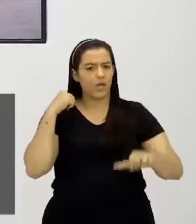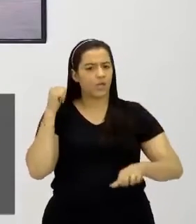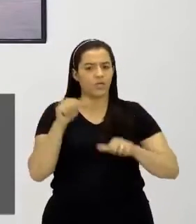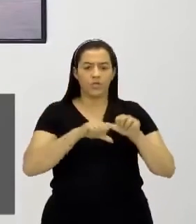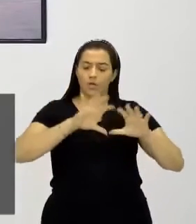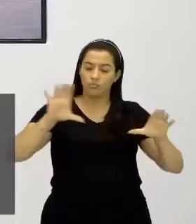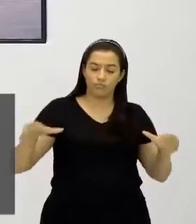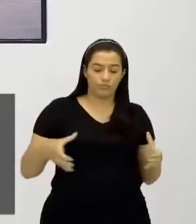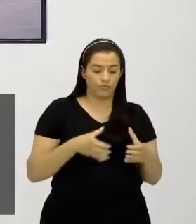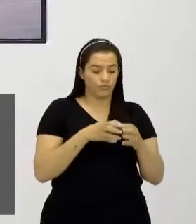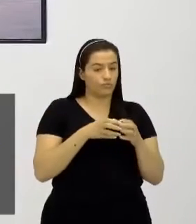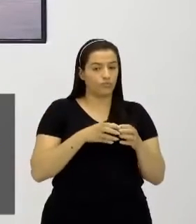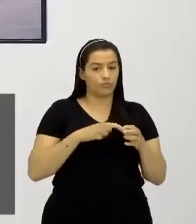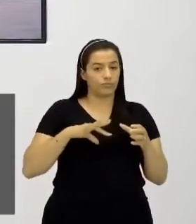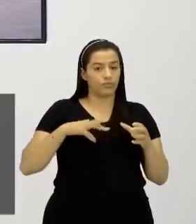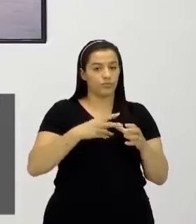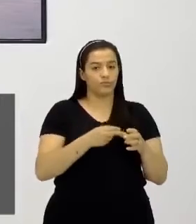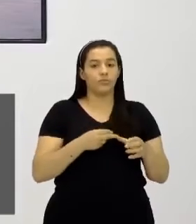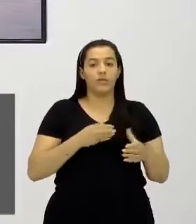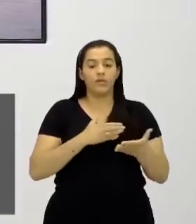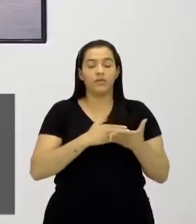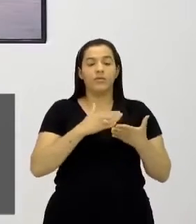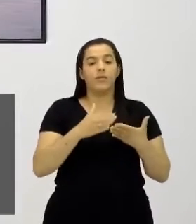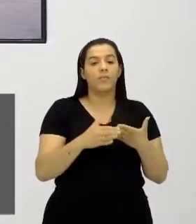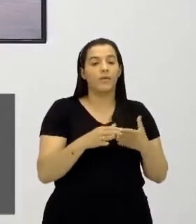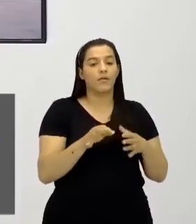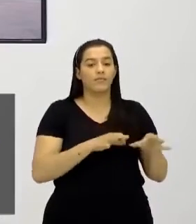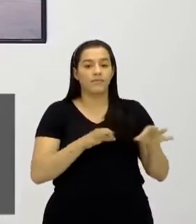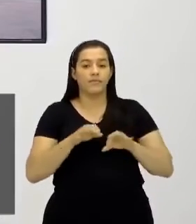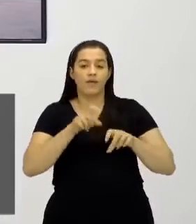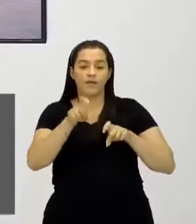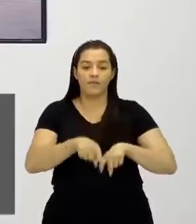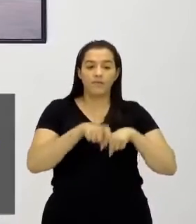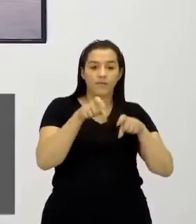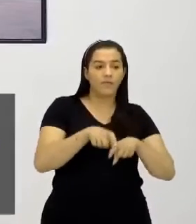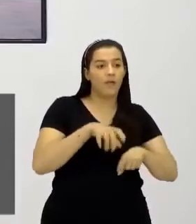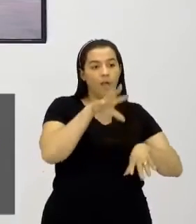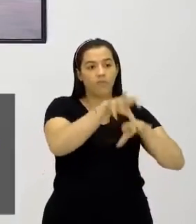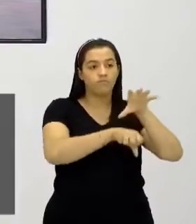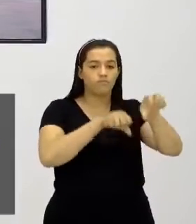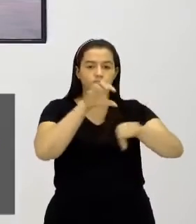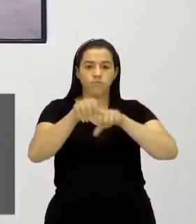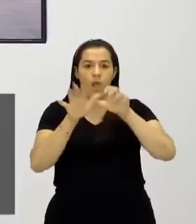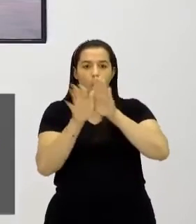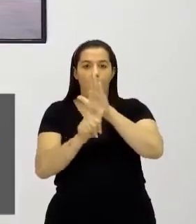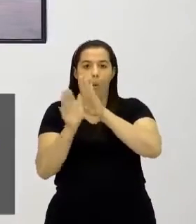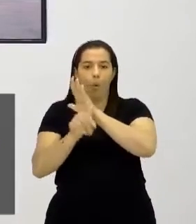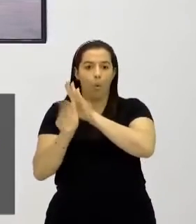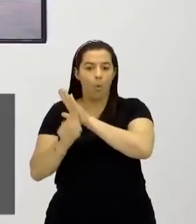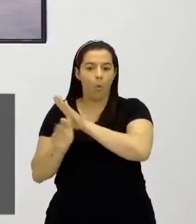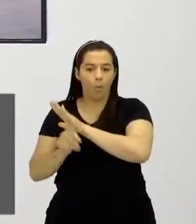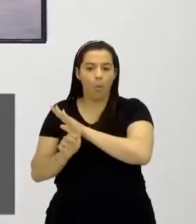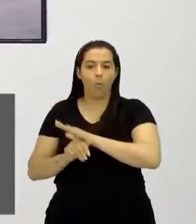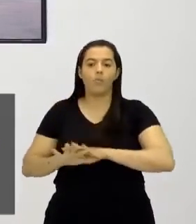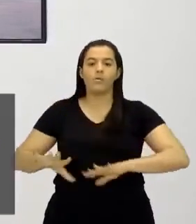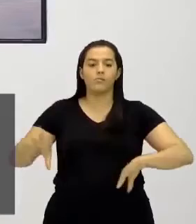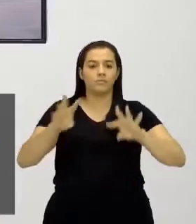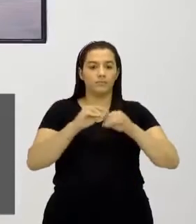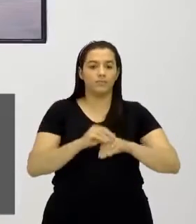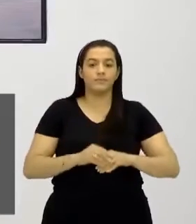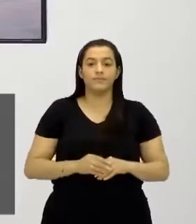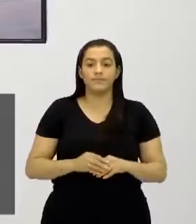eles juntam essas pessoas e começam a ir em fazendas, fazer saques e uma série de agitações